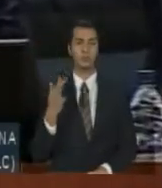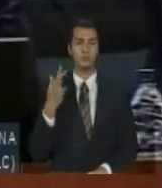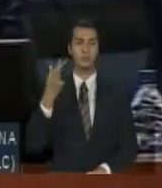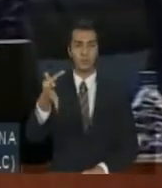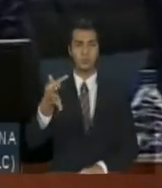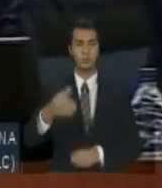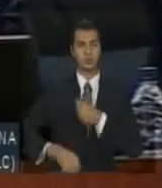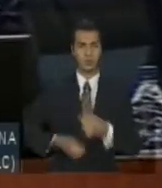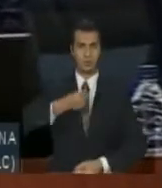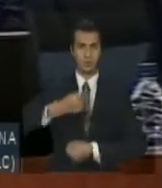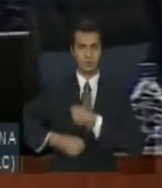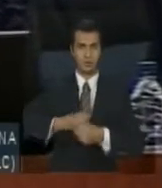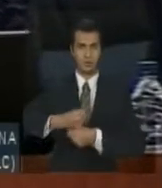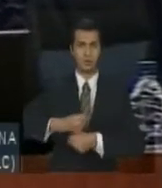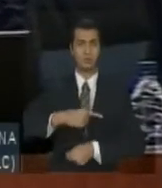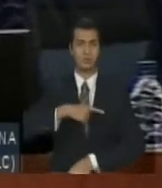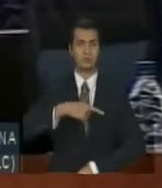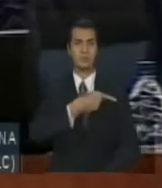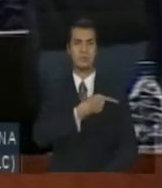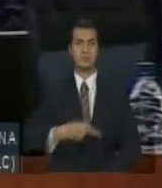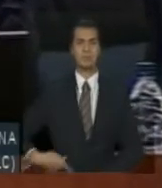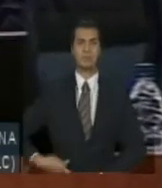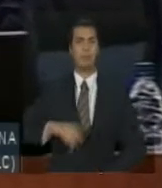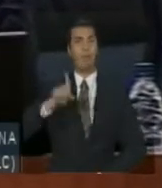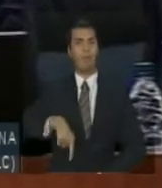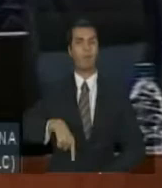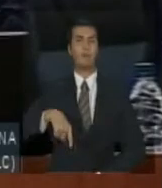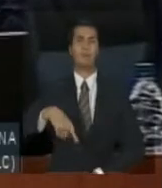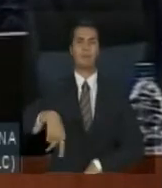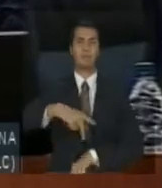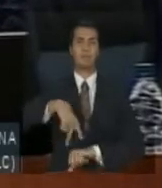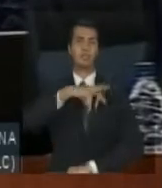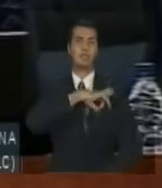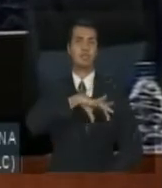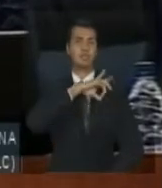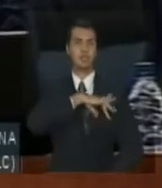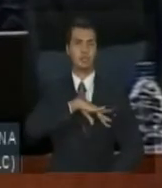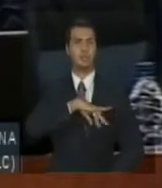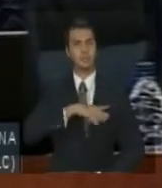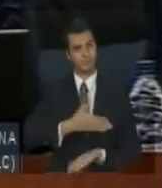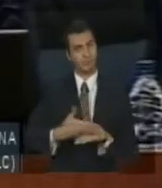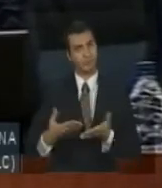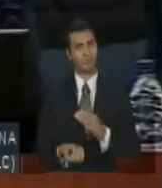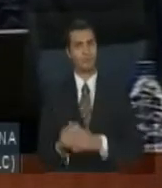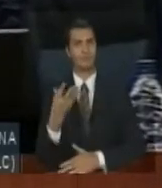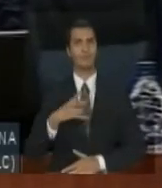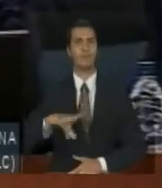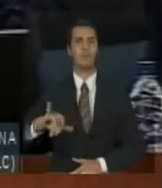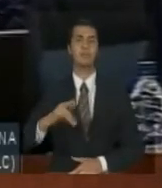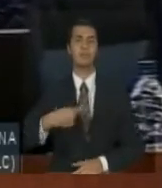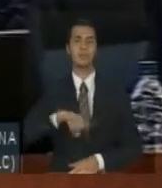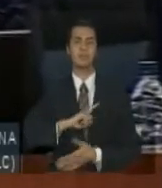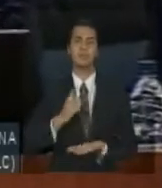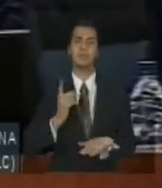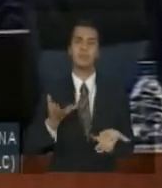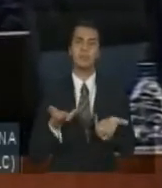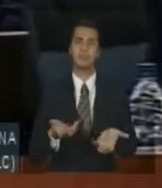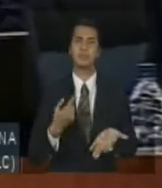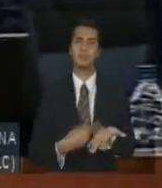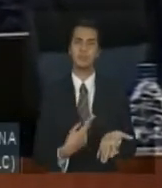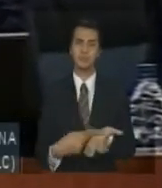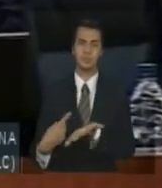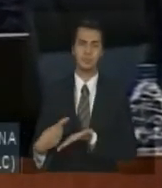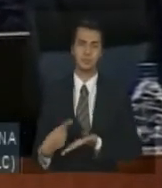no próximo ano para dar início aos projetos de cooperação setorial, gostaria